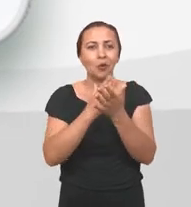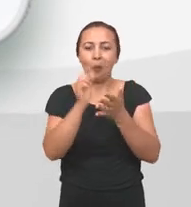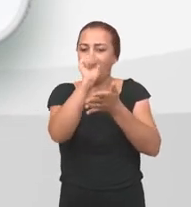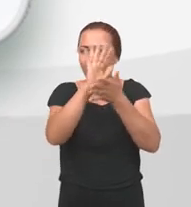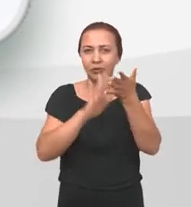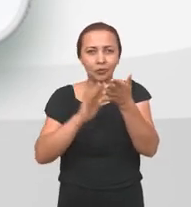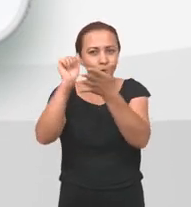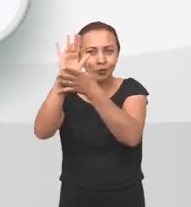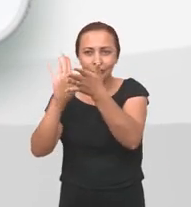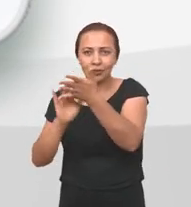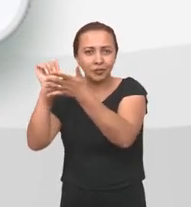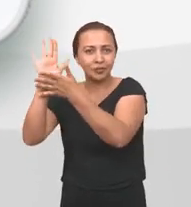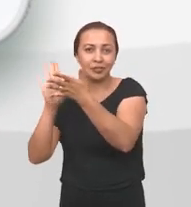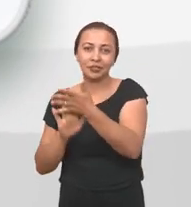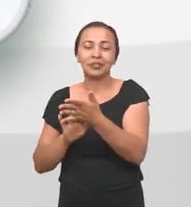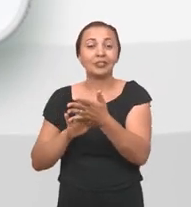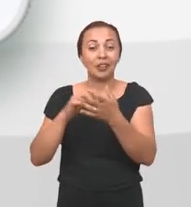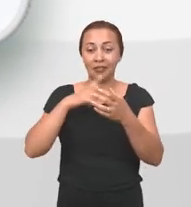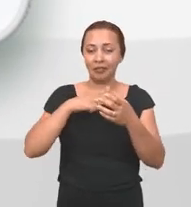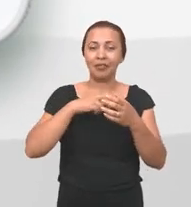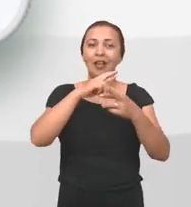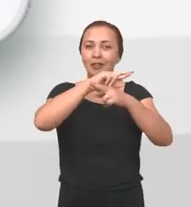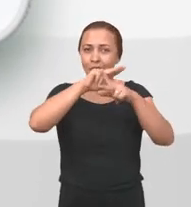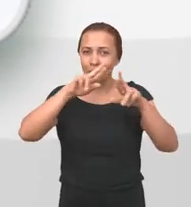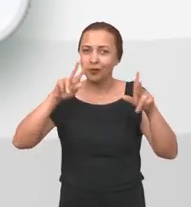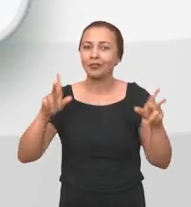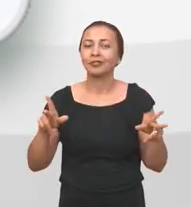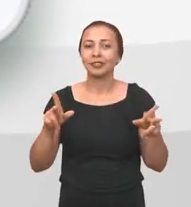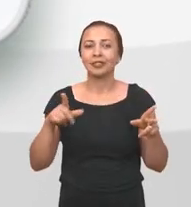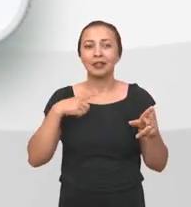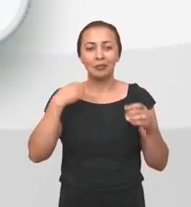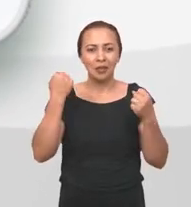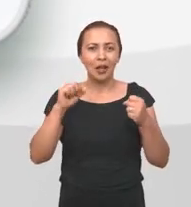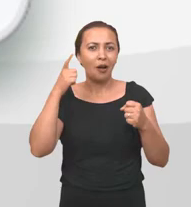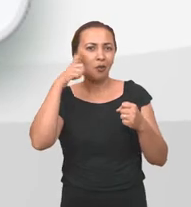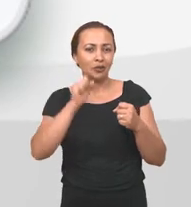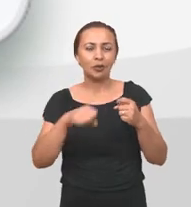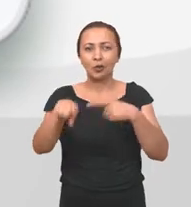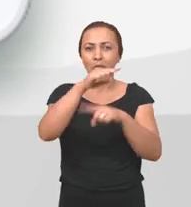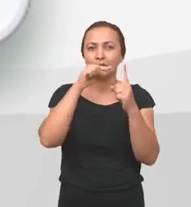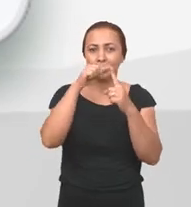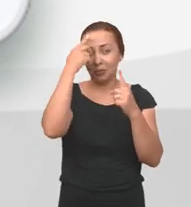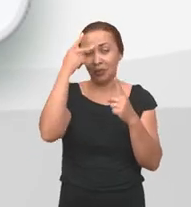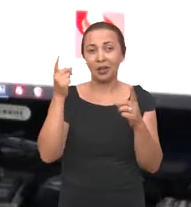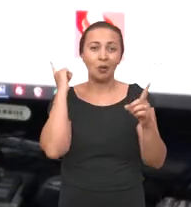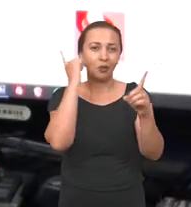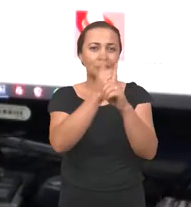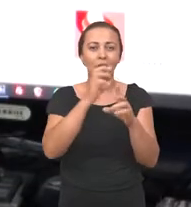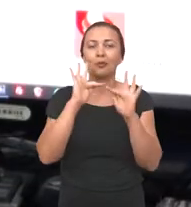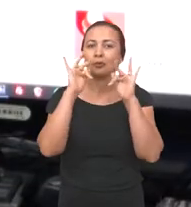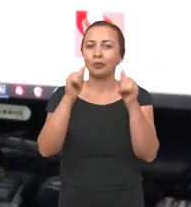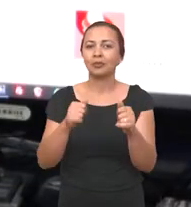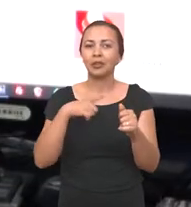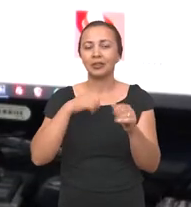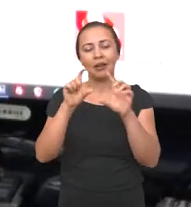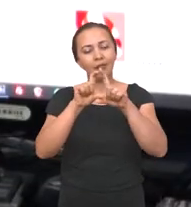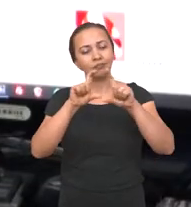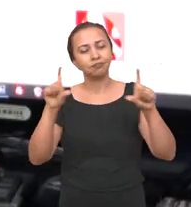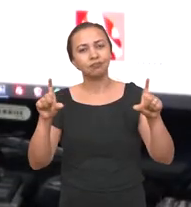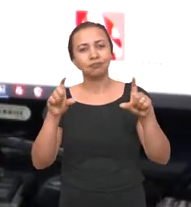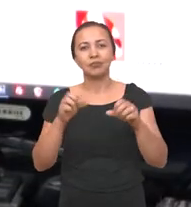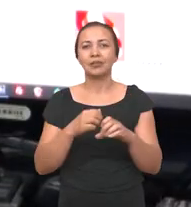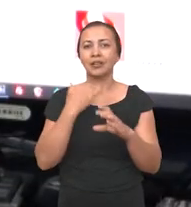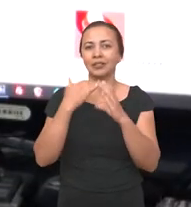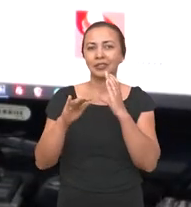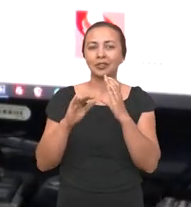cada fase tem uma tarefa diferenciada, onde ele tem que cumprir os objetivos para que ele chegue no final, né, e tenha lá a mensagem final do